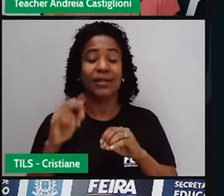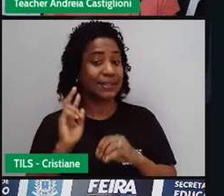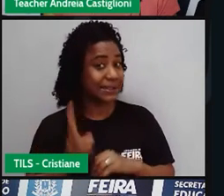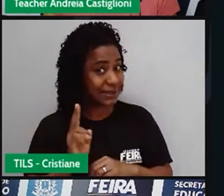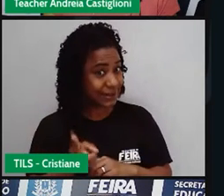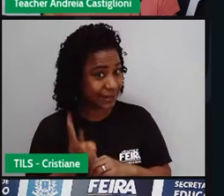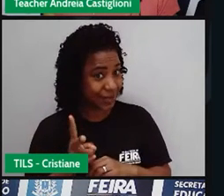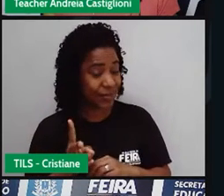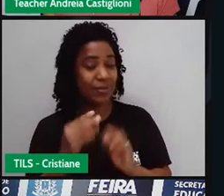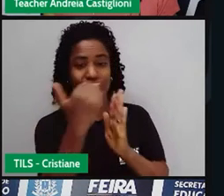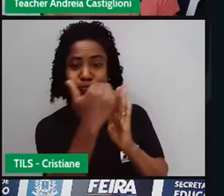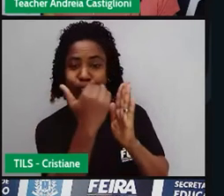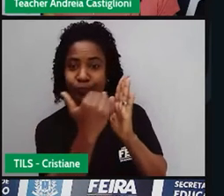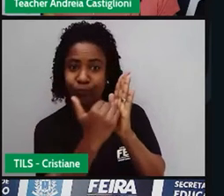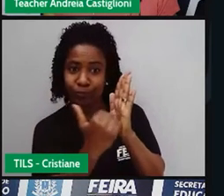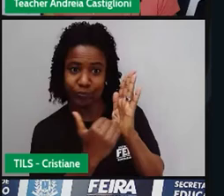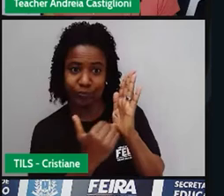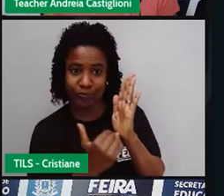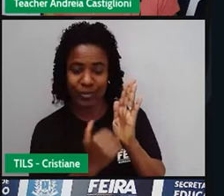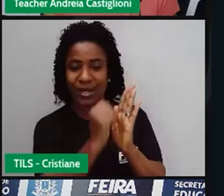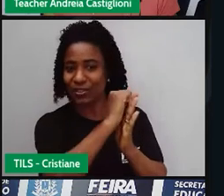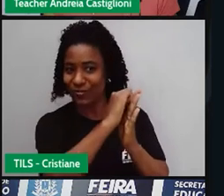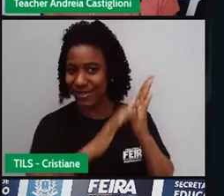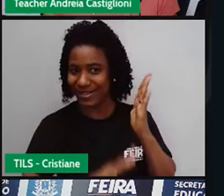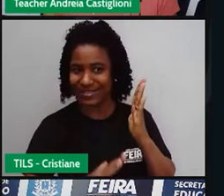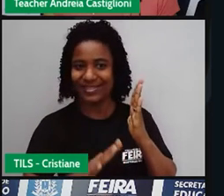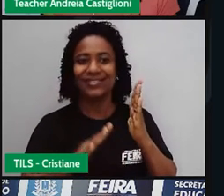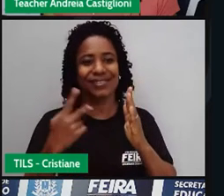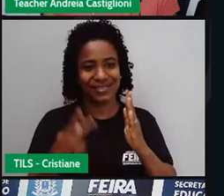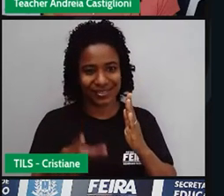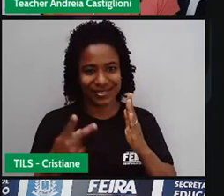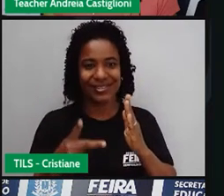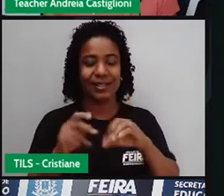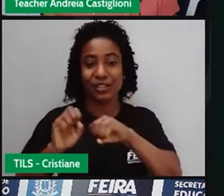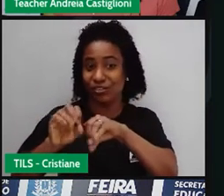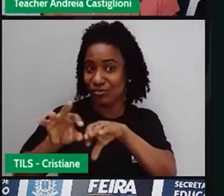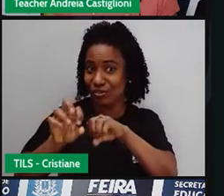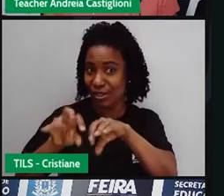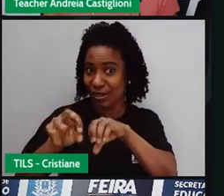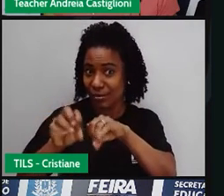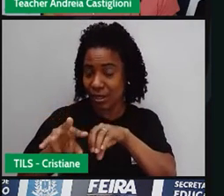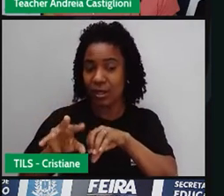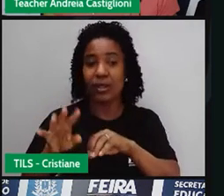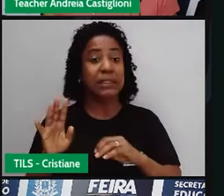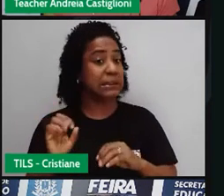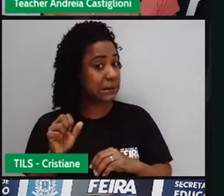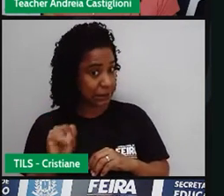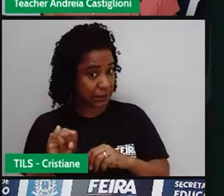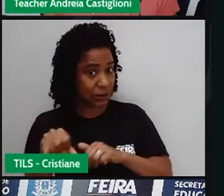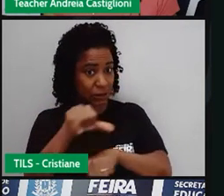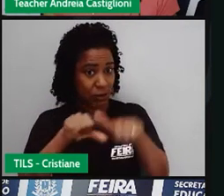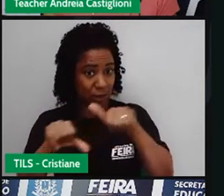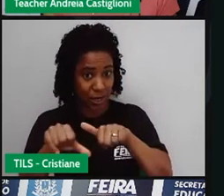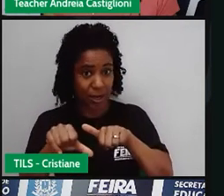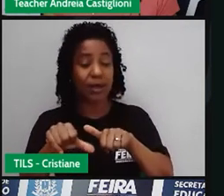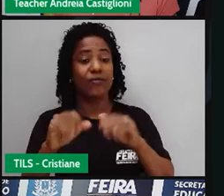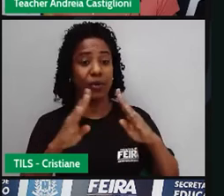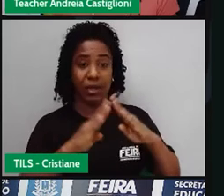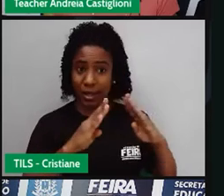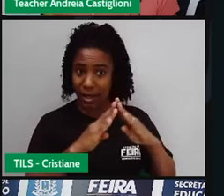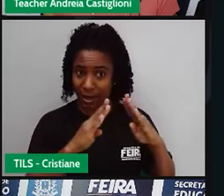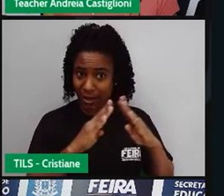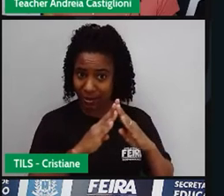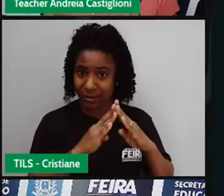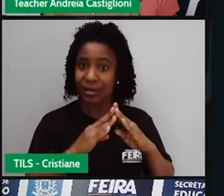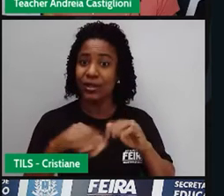Claro é que a gente faz exercícios de carro todo o pote tarde para casa Kame